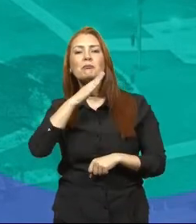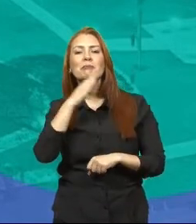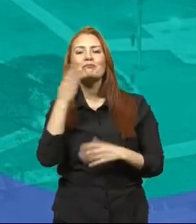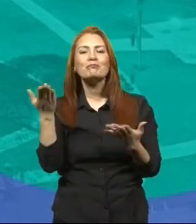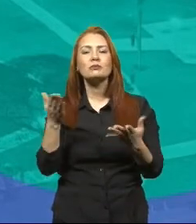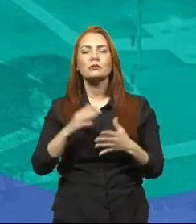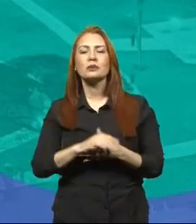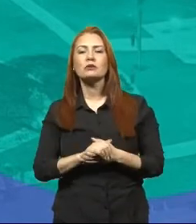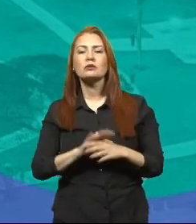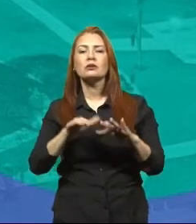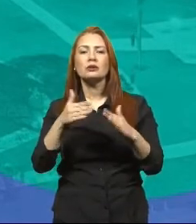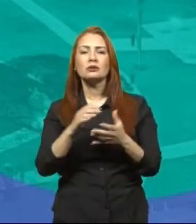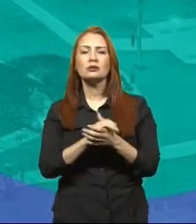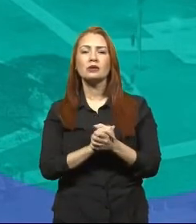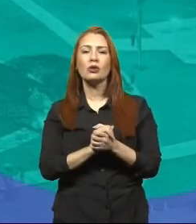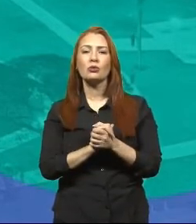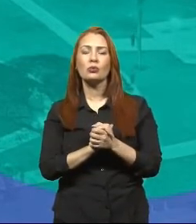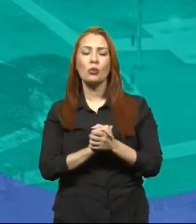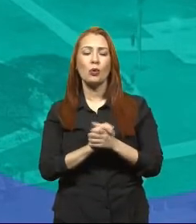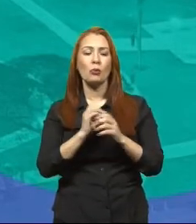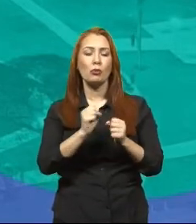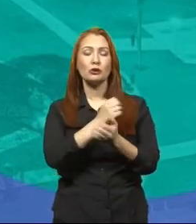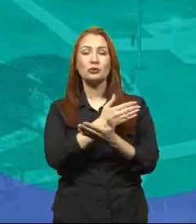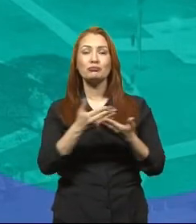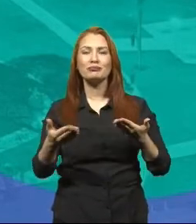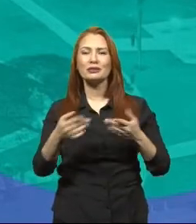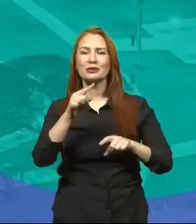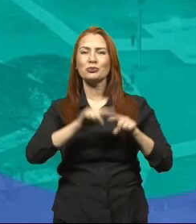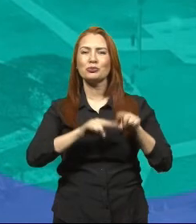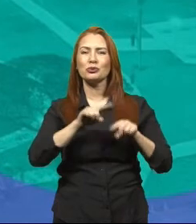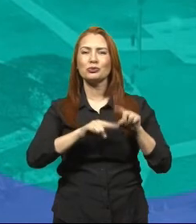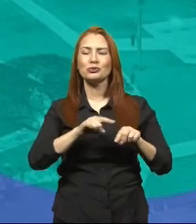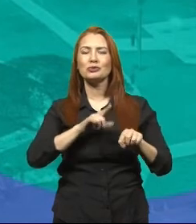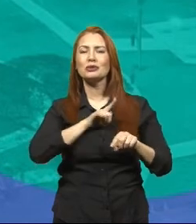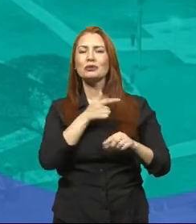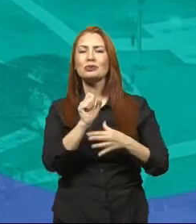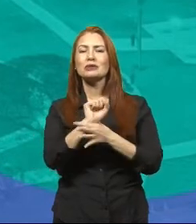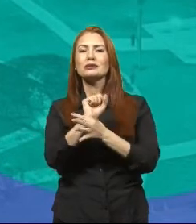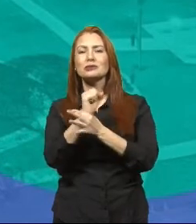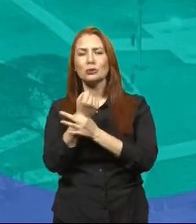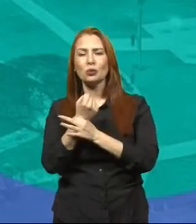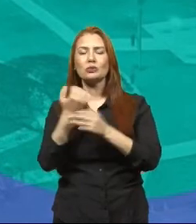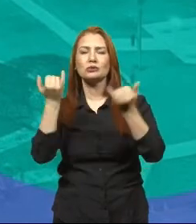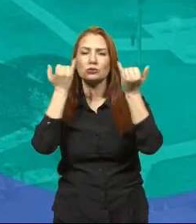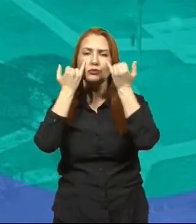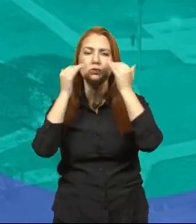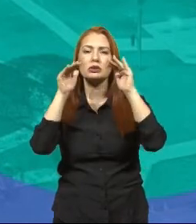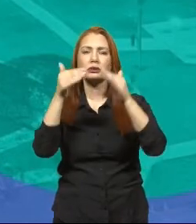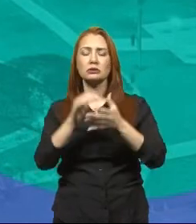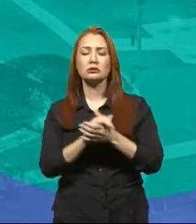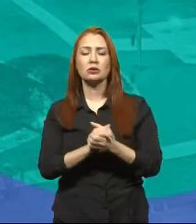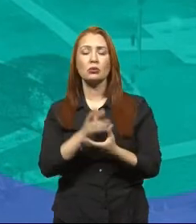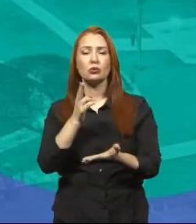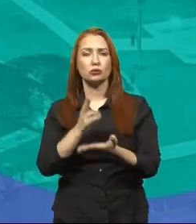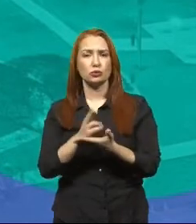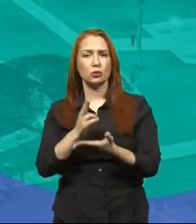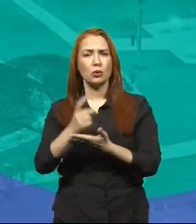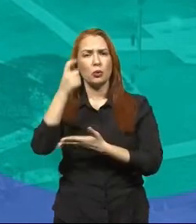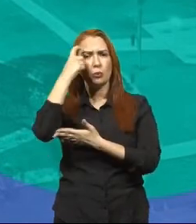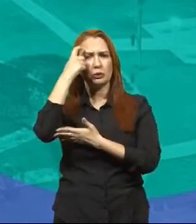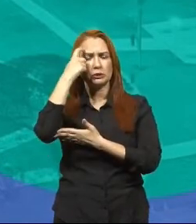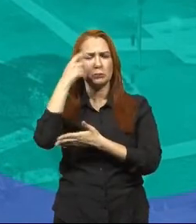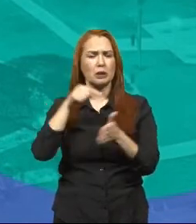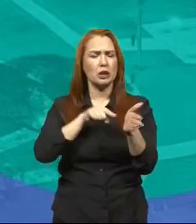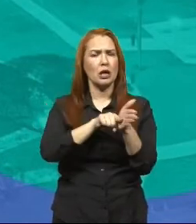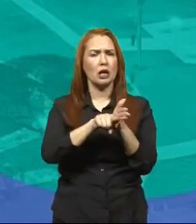não tem restrições importantes de segurança aos nossos dados, etc. Então, o que eu diria aí é, mantenhamos um pensamento crítico e uma